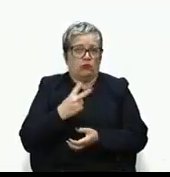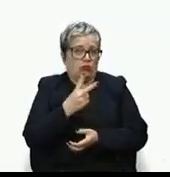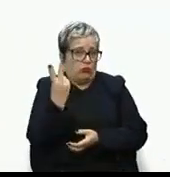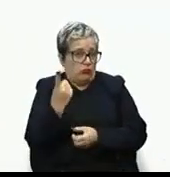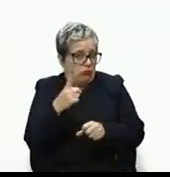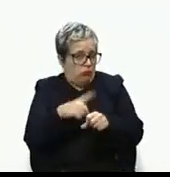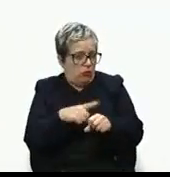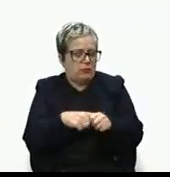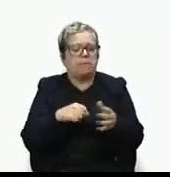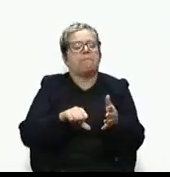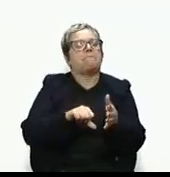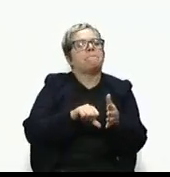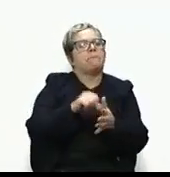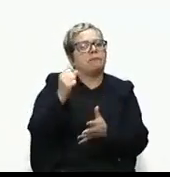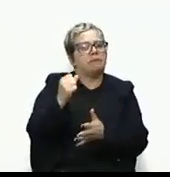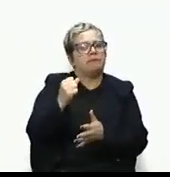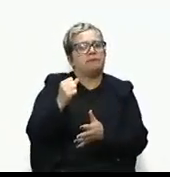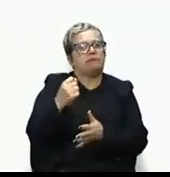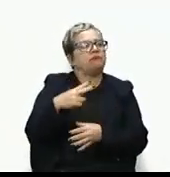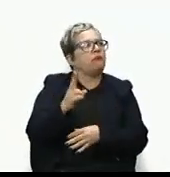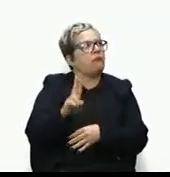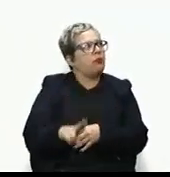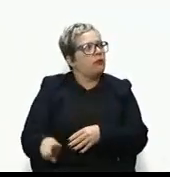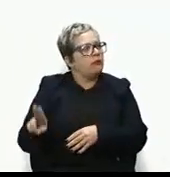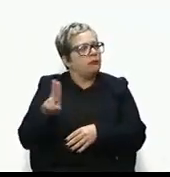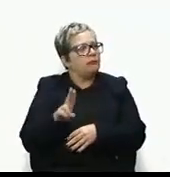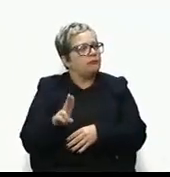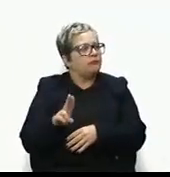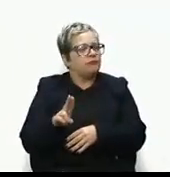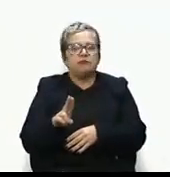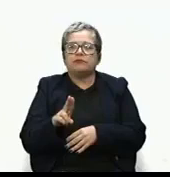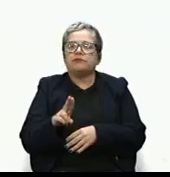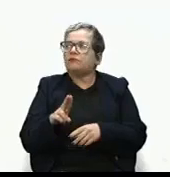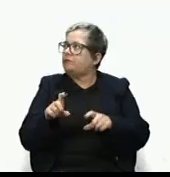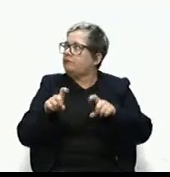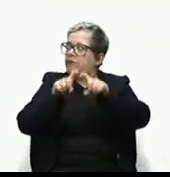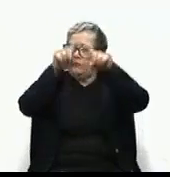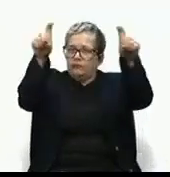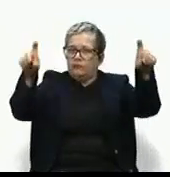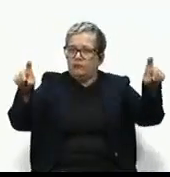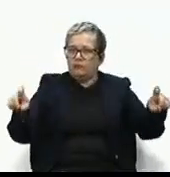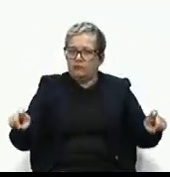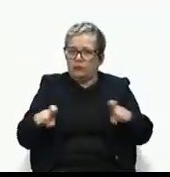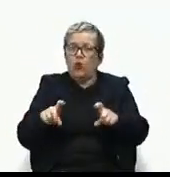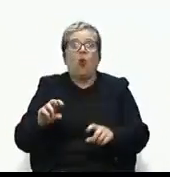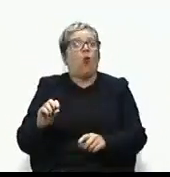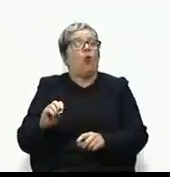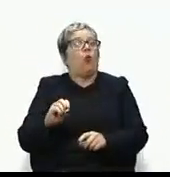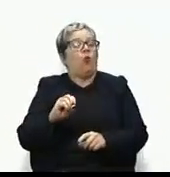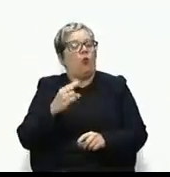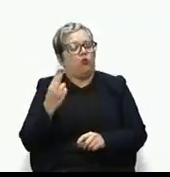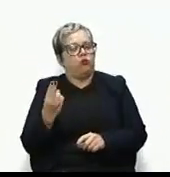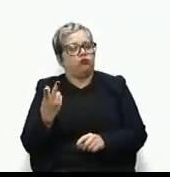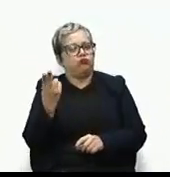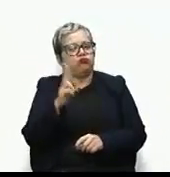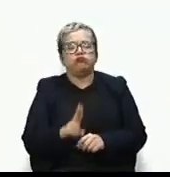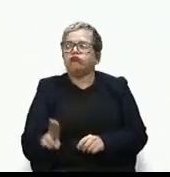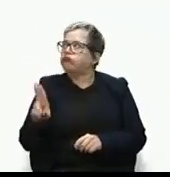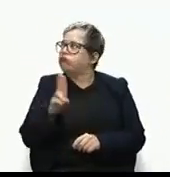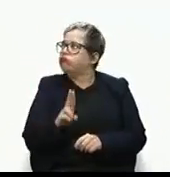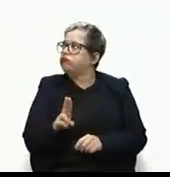formas. A primeira, nós podemos usar colchetes ou nós podemos